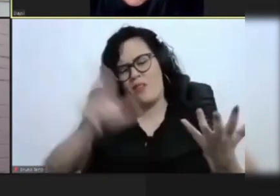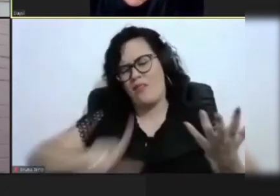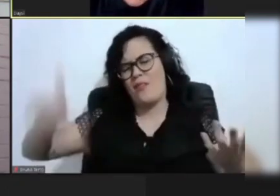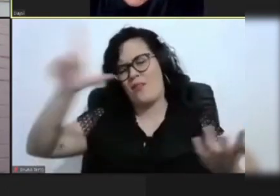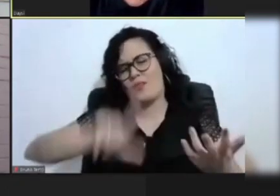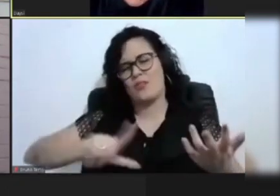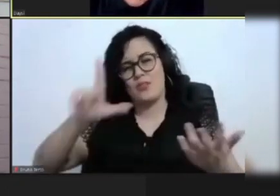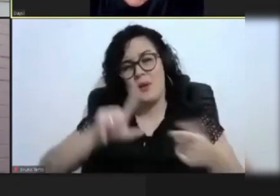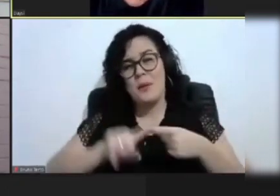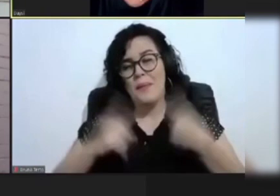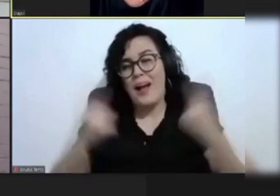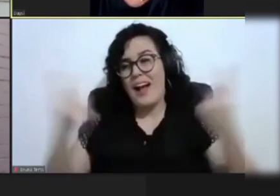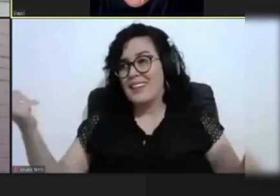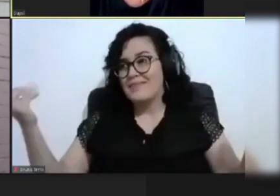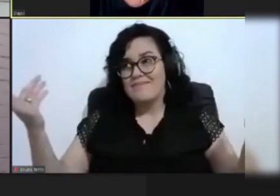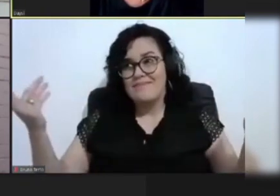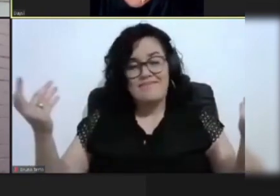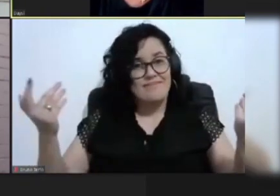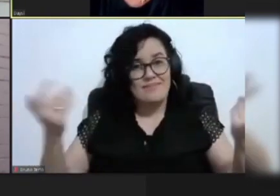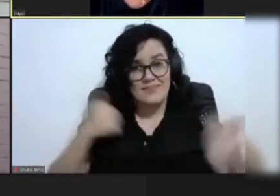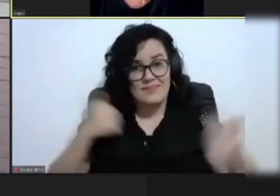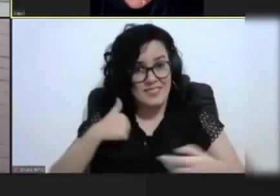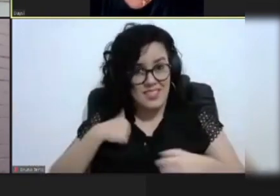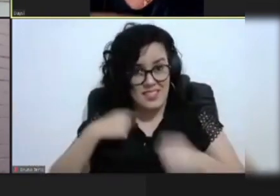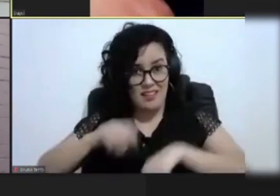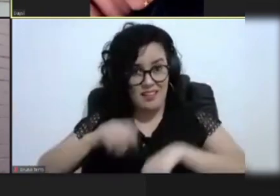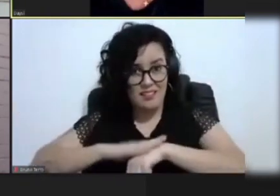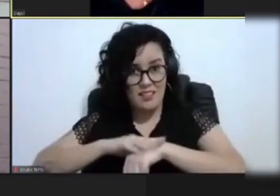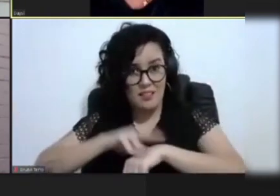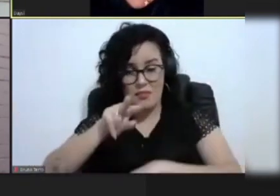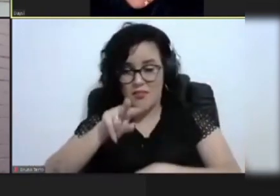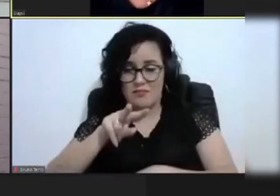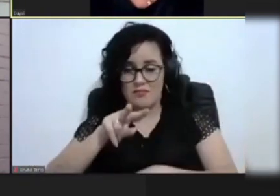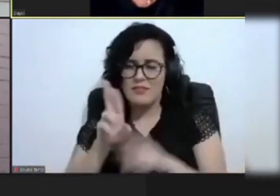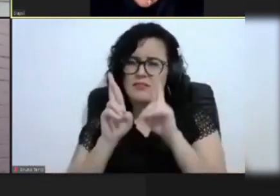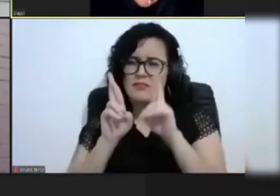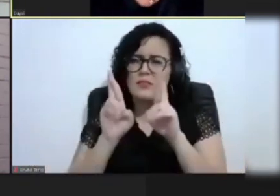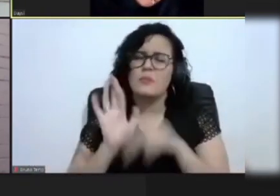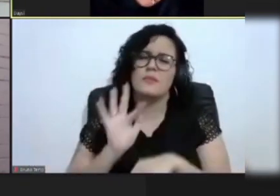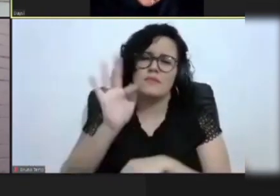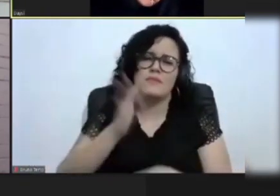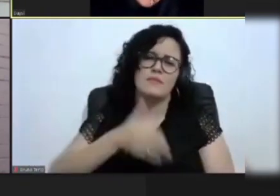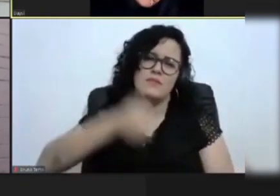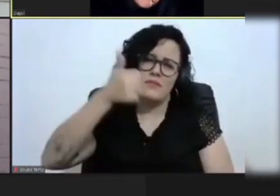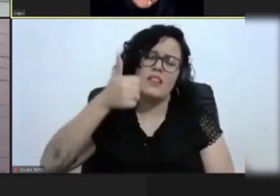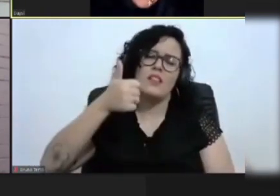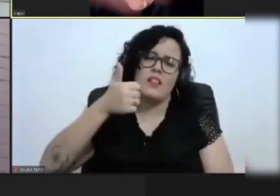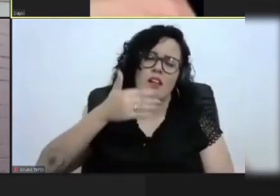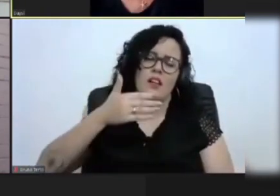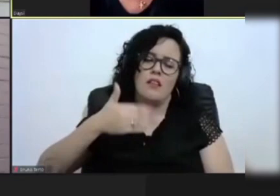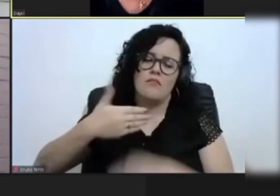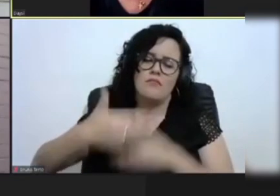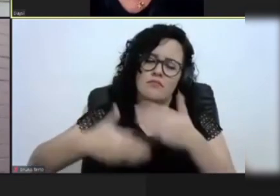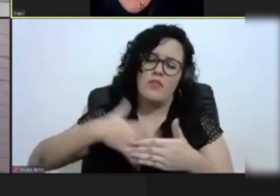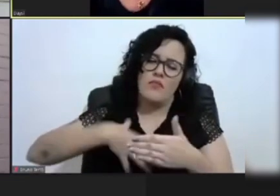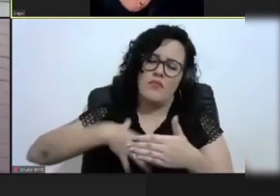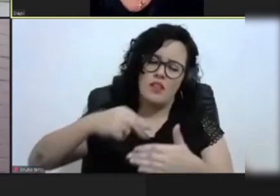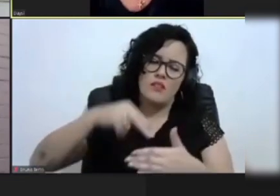Só que eu não sei se eu vou ter tempo de ver. Mas que venha um mundo melhor para os nossos filhos e netos, né?